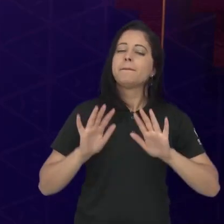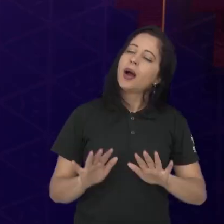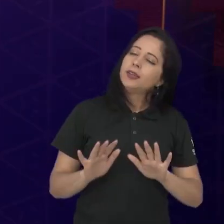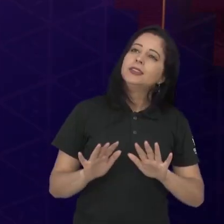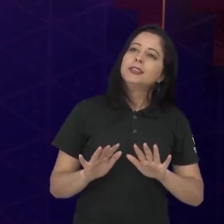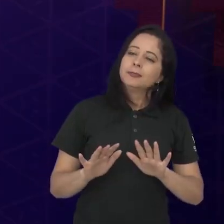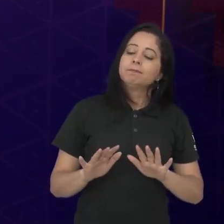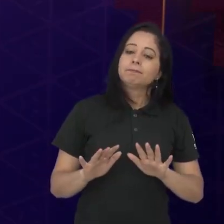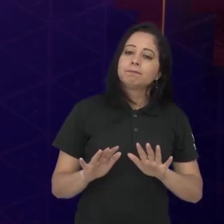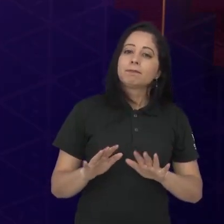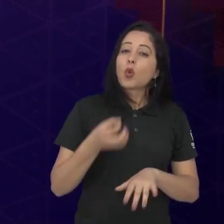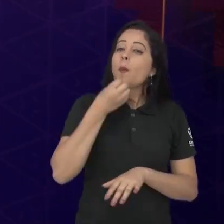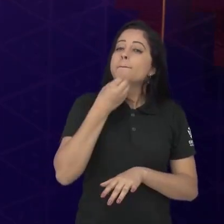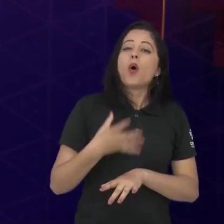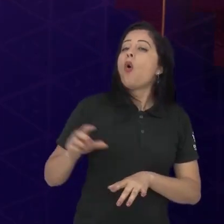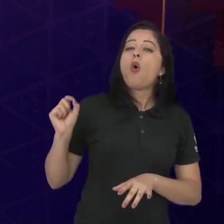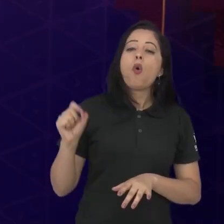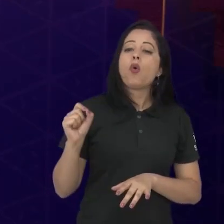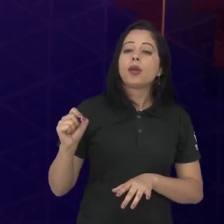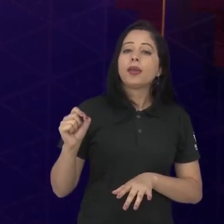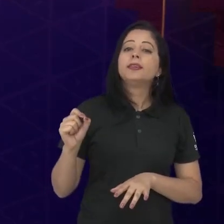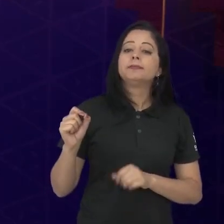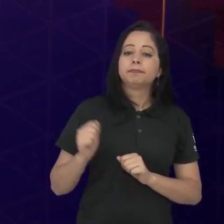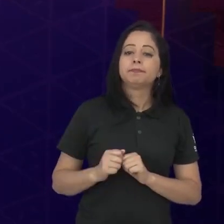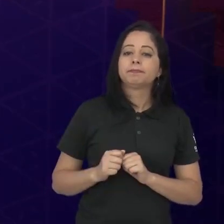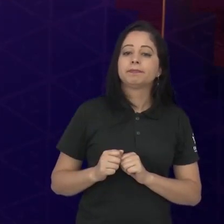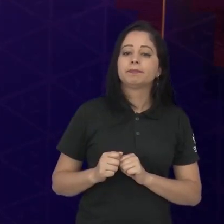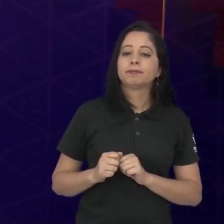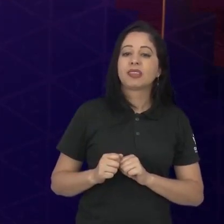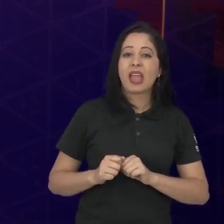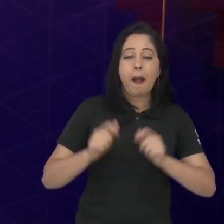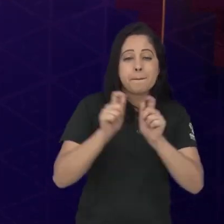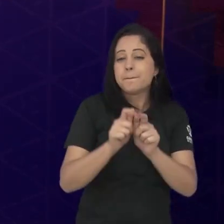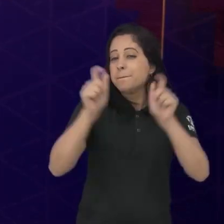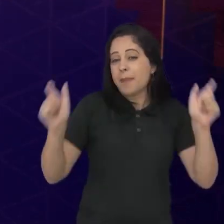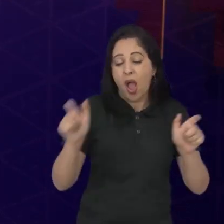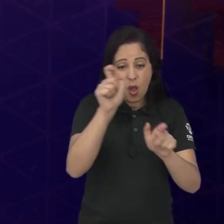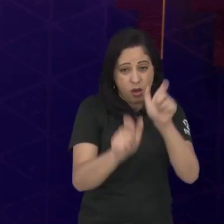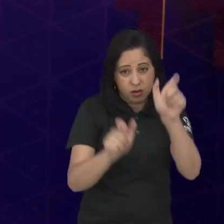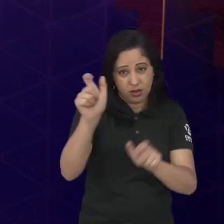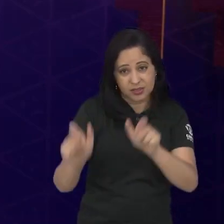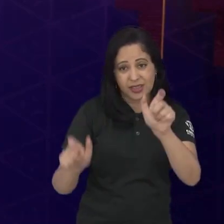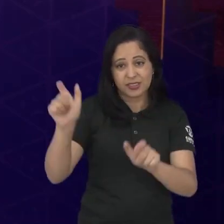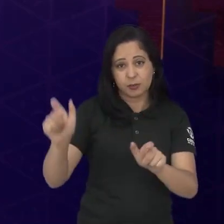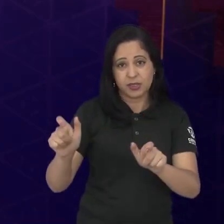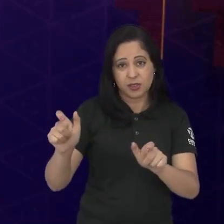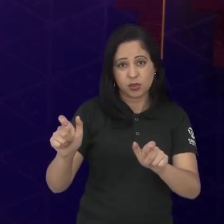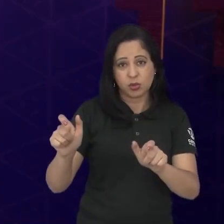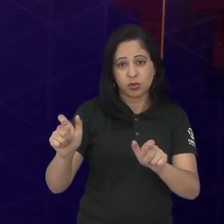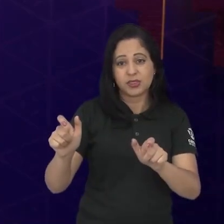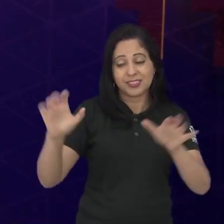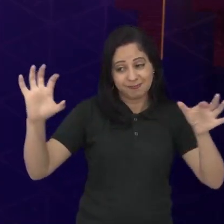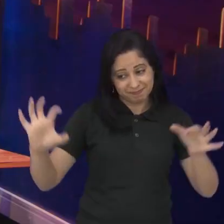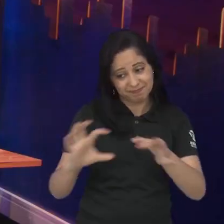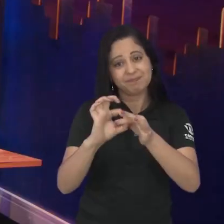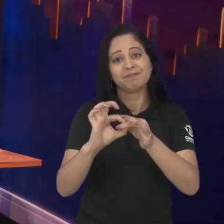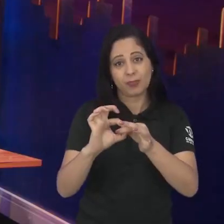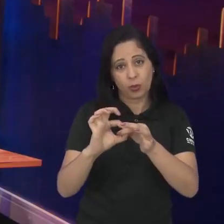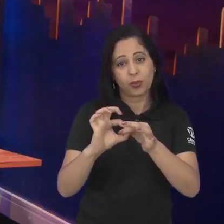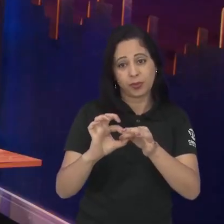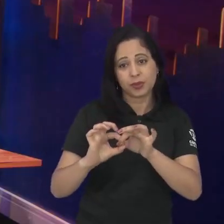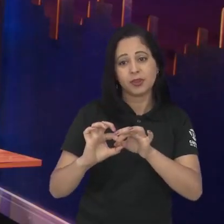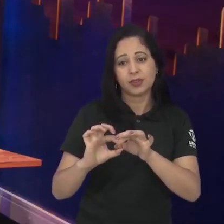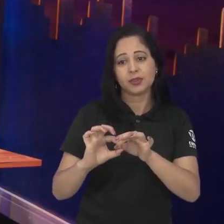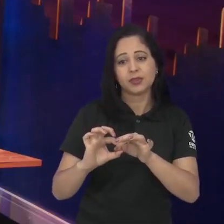a humanidade, na medida do possível, pelo menos dessa vez, boa parte da humanidade conseguiu se juntar,